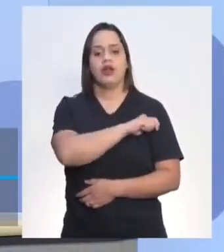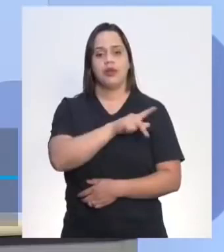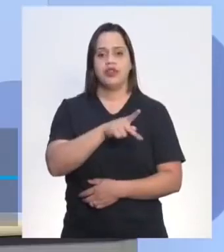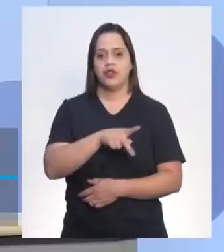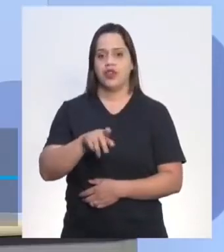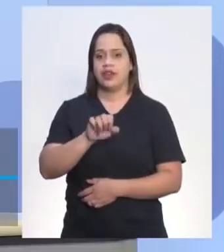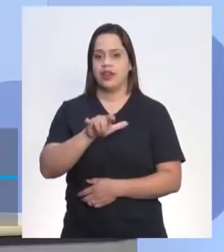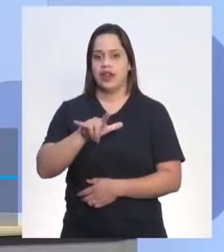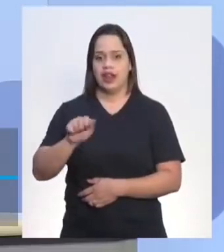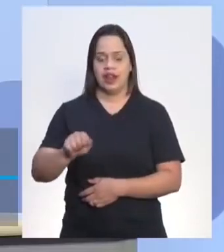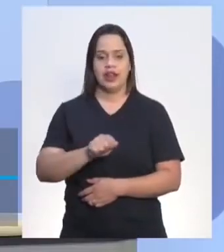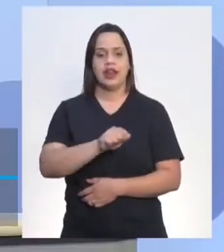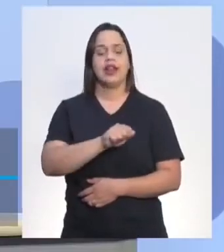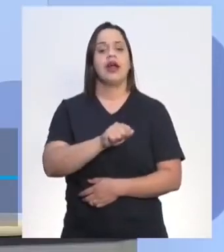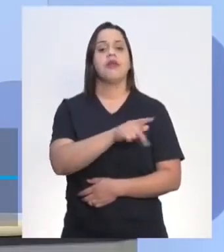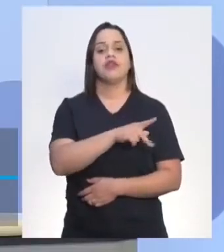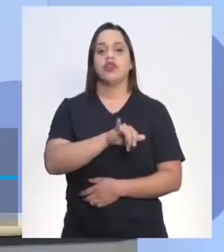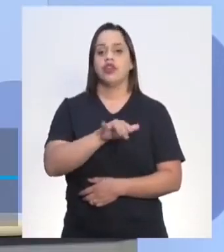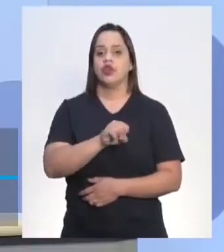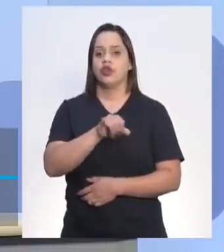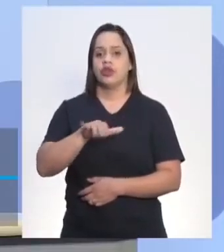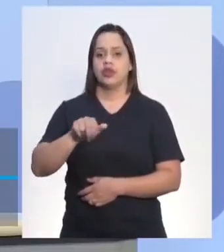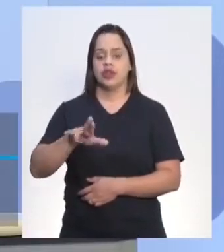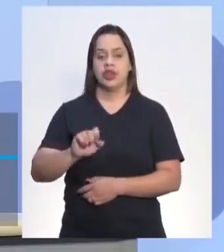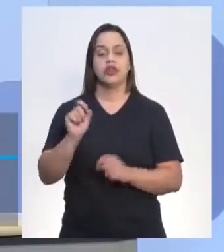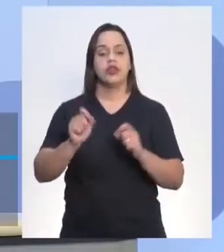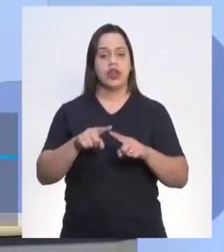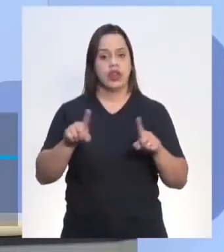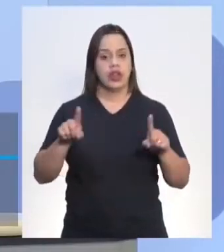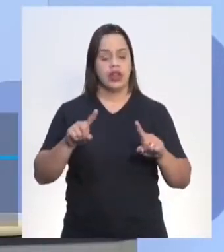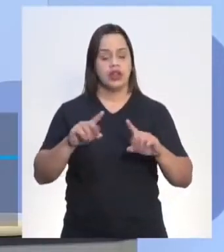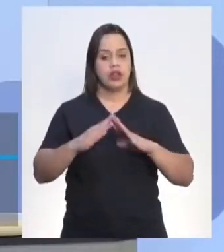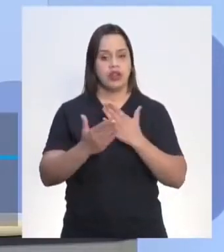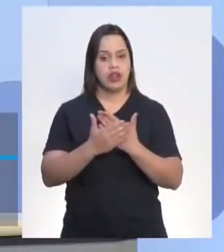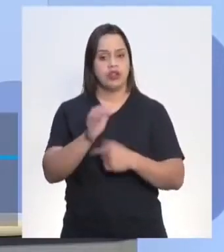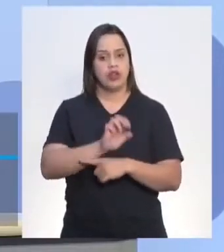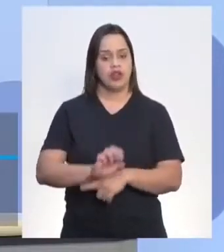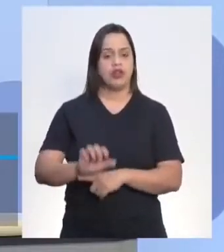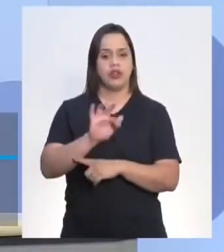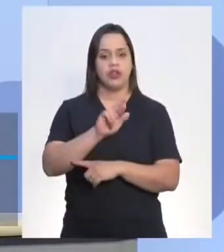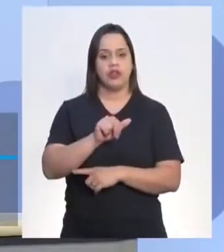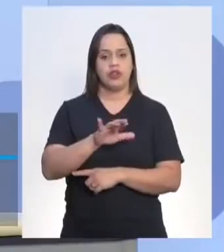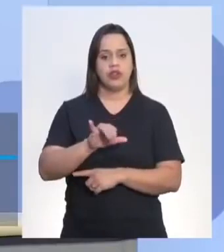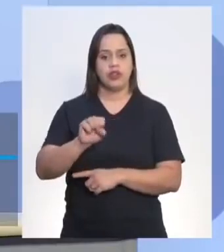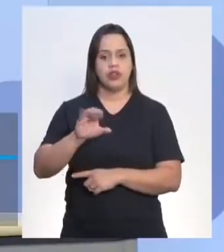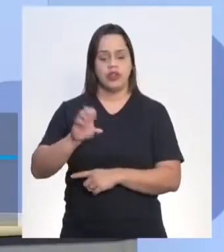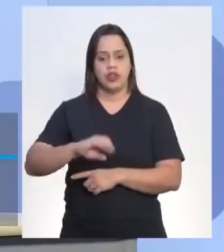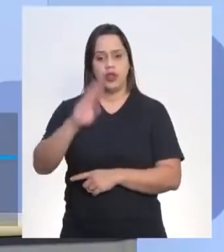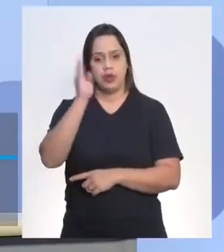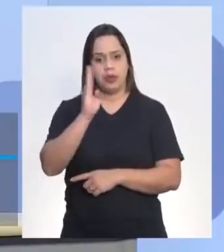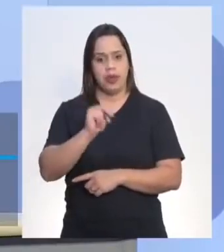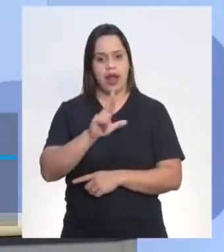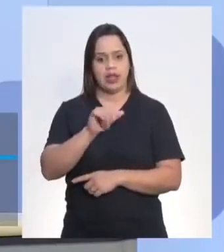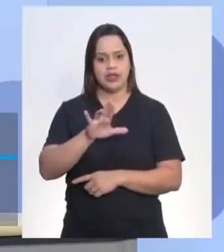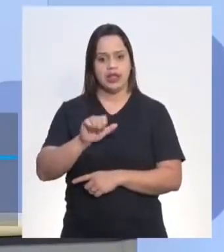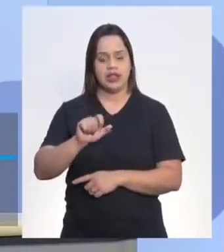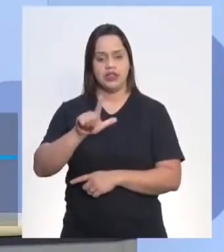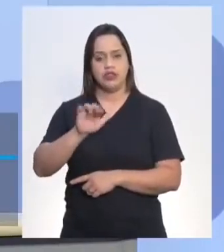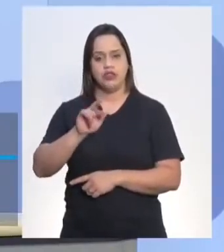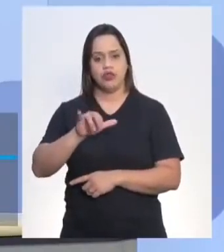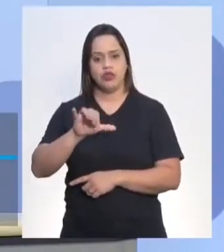Célia. A professora Josiane disse também que os alunos da Escola Estadual Francisco Brasiliense e Fusco